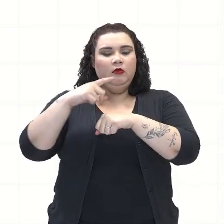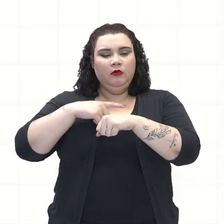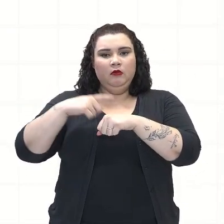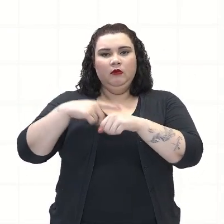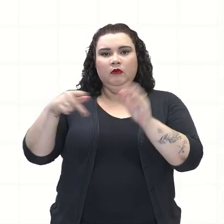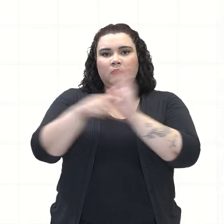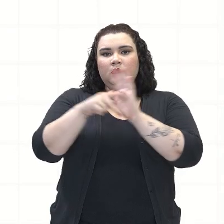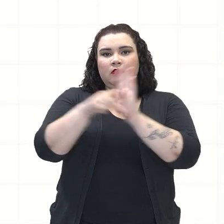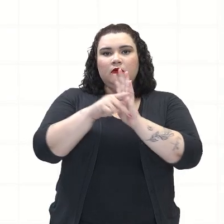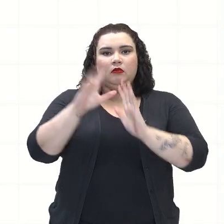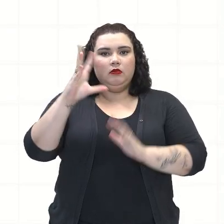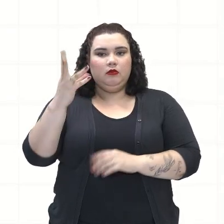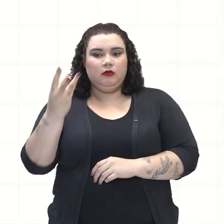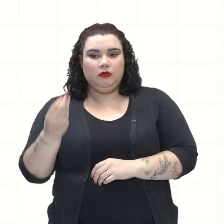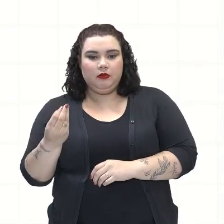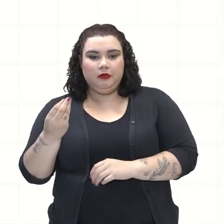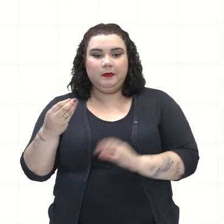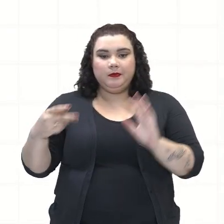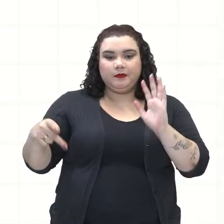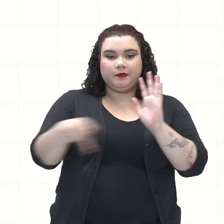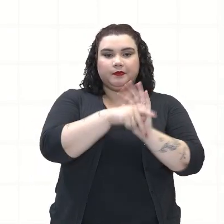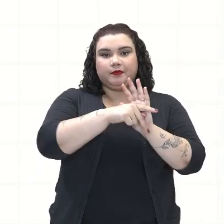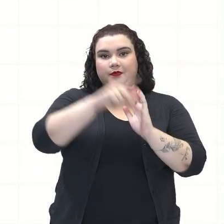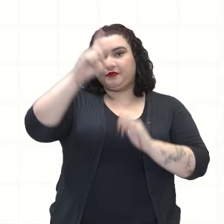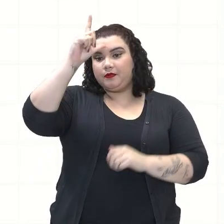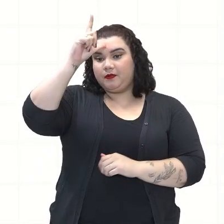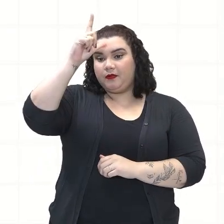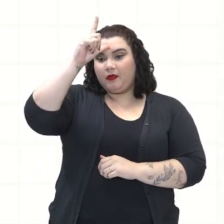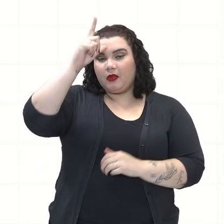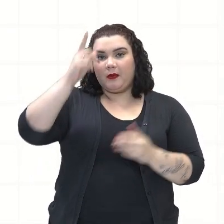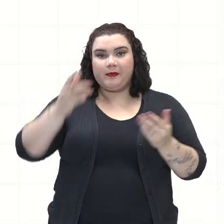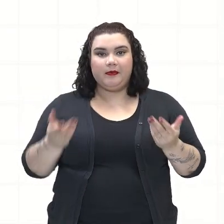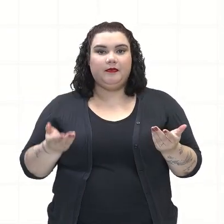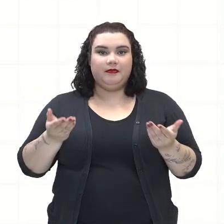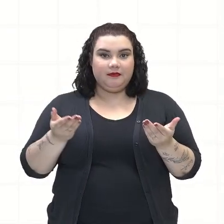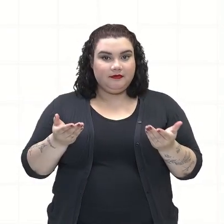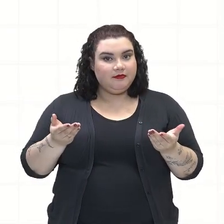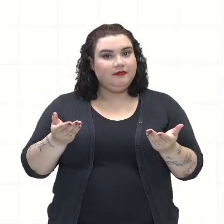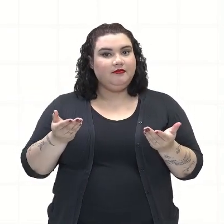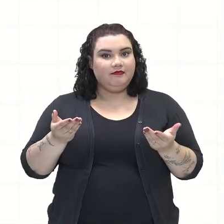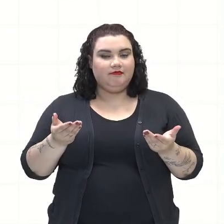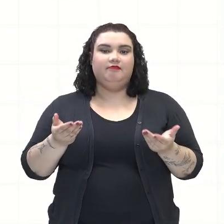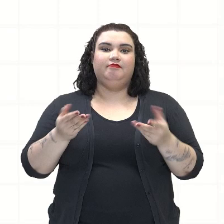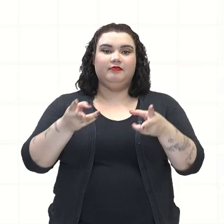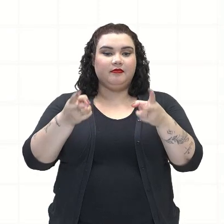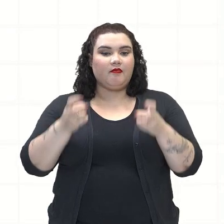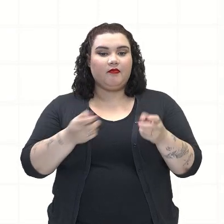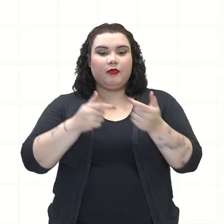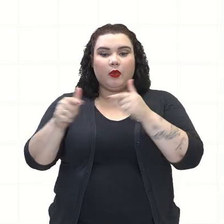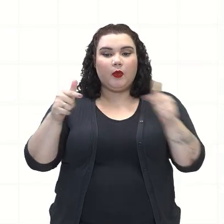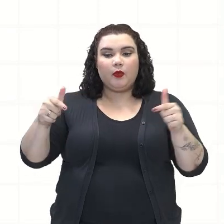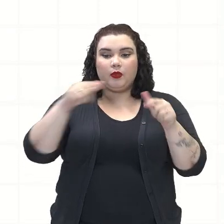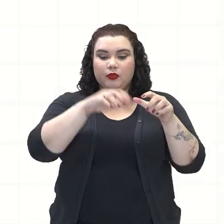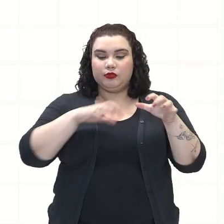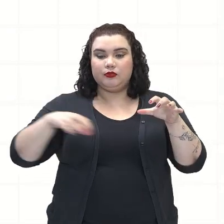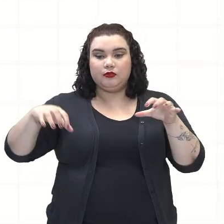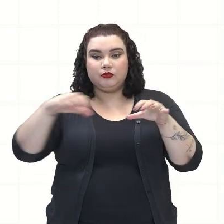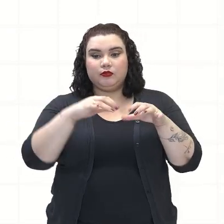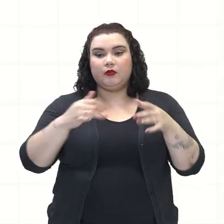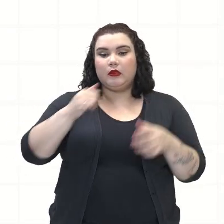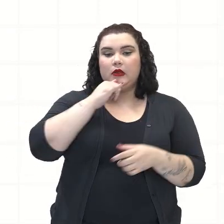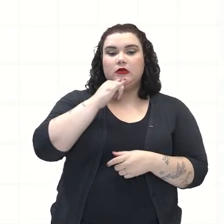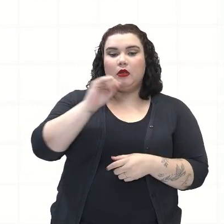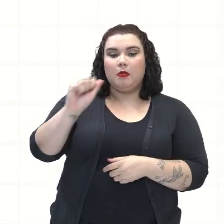como sendo de posse da Alemanha. A gente observa também outros pontos ali que foram sendo dominados. Angola,